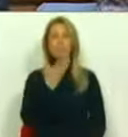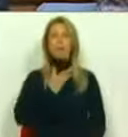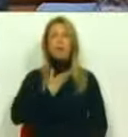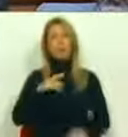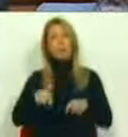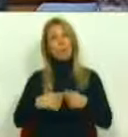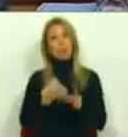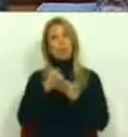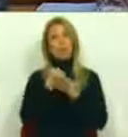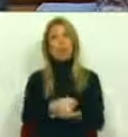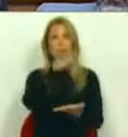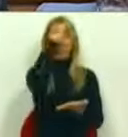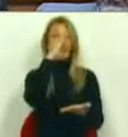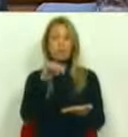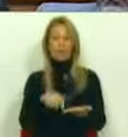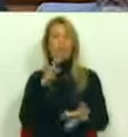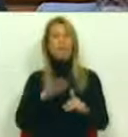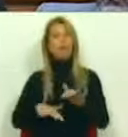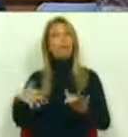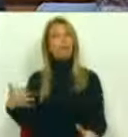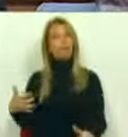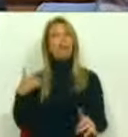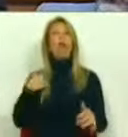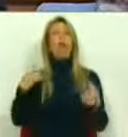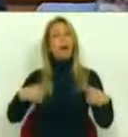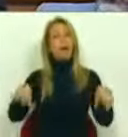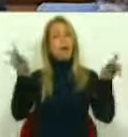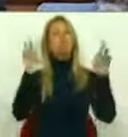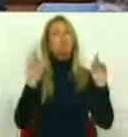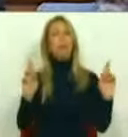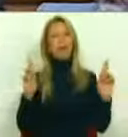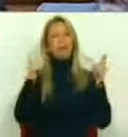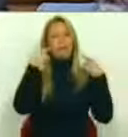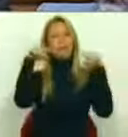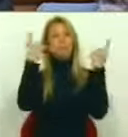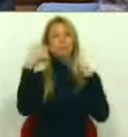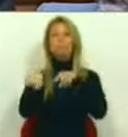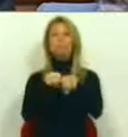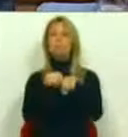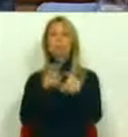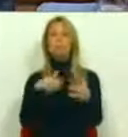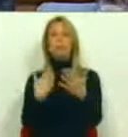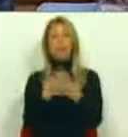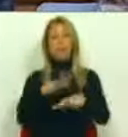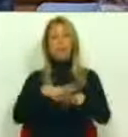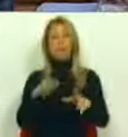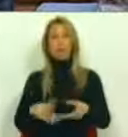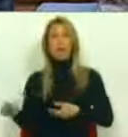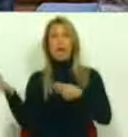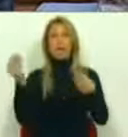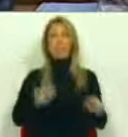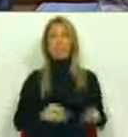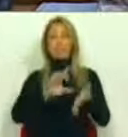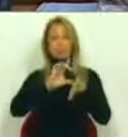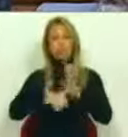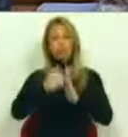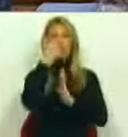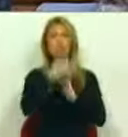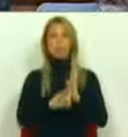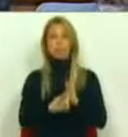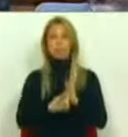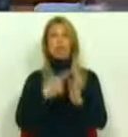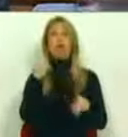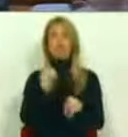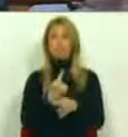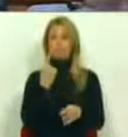suporta o Governo nesta Assembleia, tem fundada a esperança que o sinal político que é dado com a apresentação deste projeto de resolução não deixará de